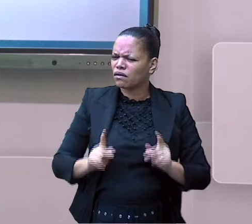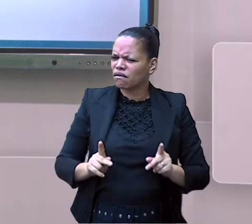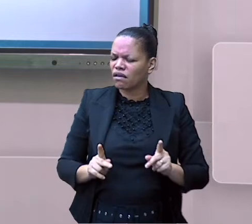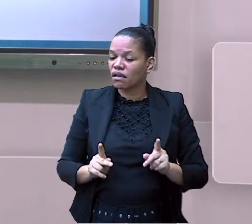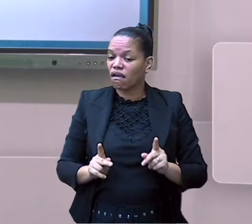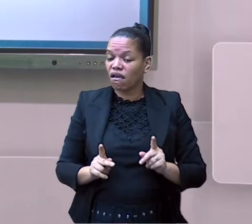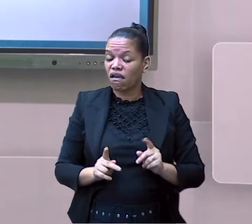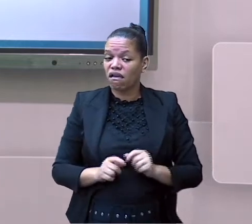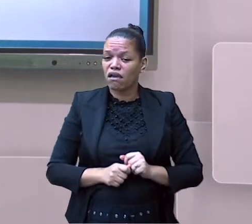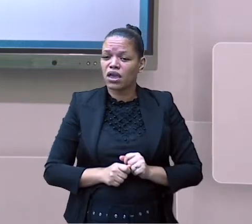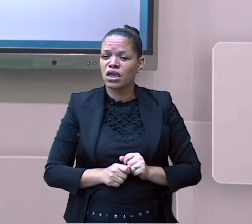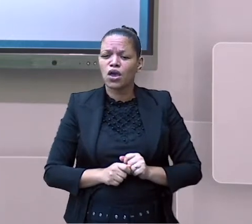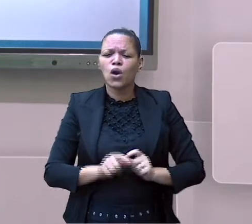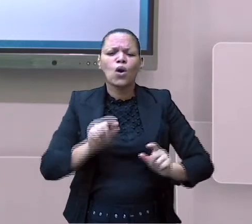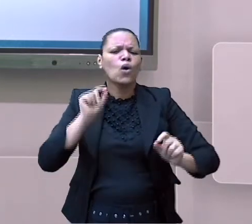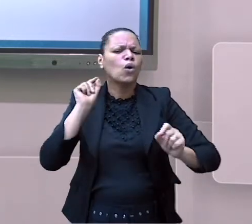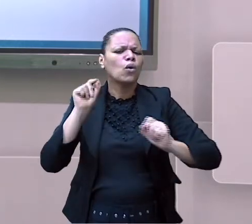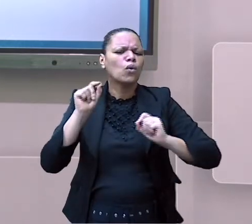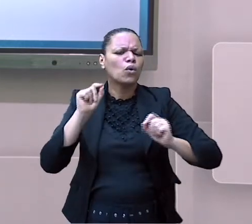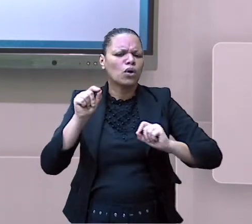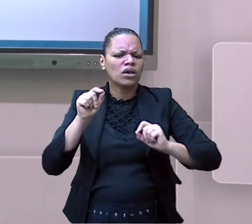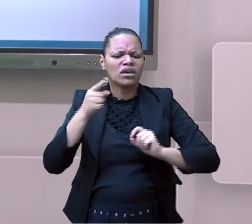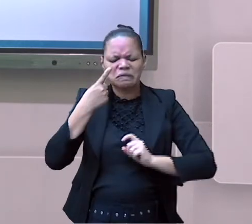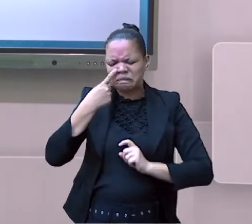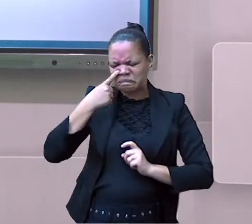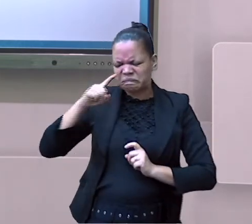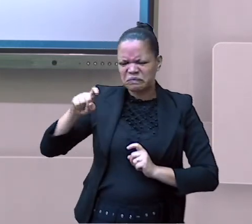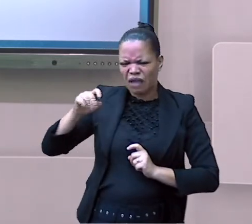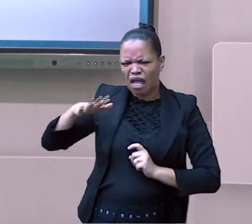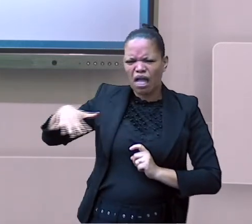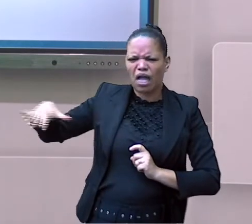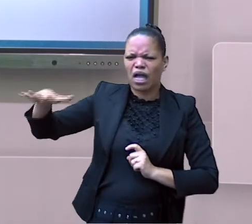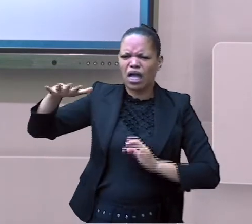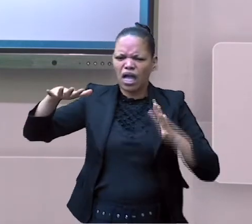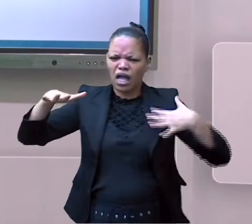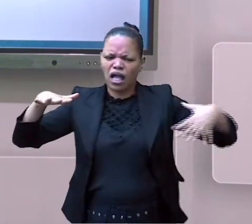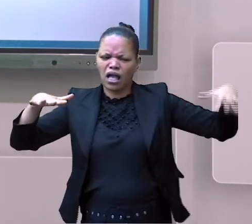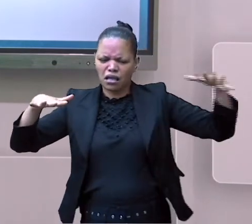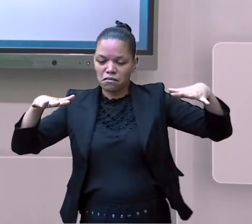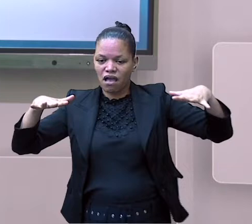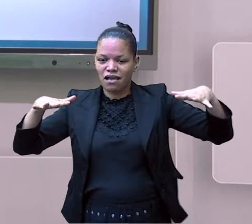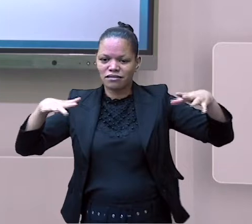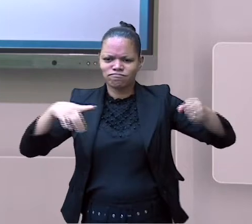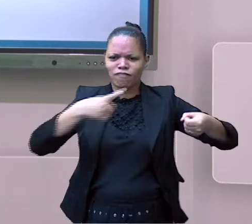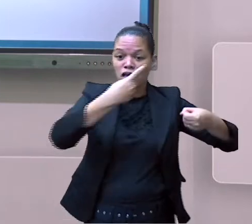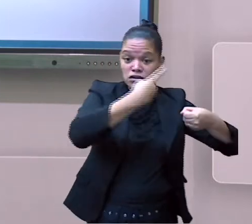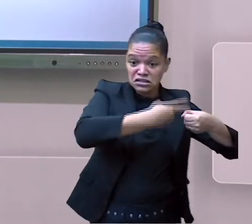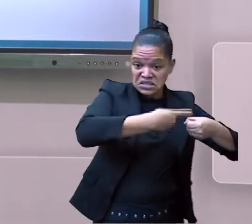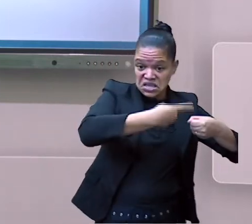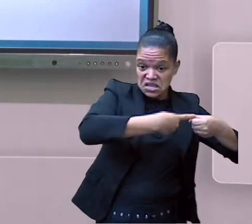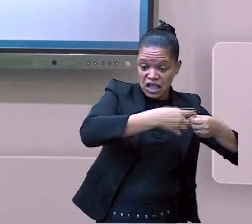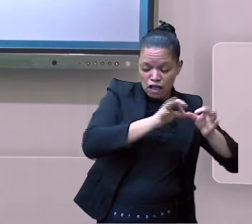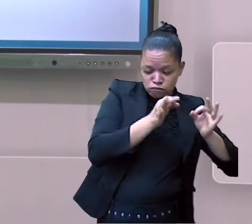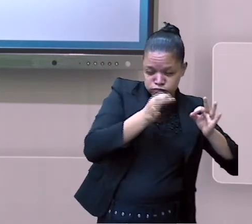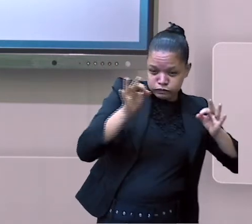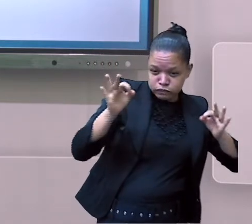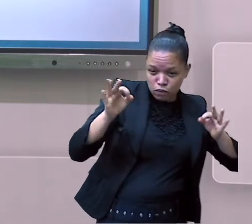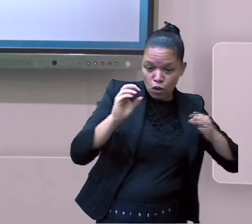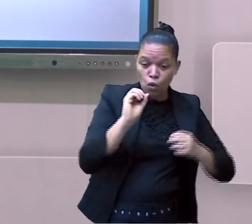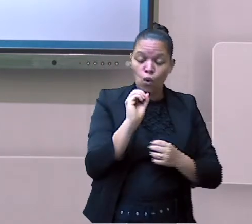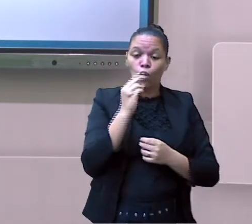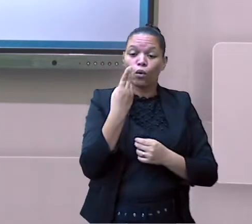as grandes cidades ou as indústrias? Se você tiver também alguma dificuldade, você pode estar voltando no